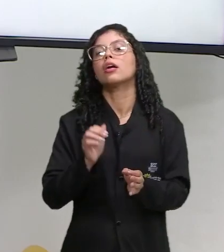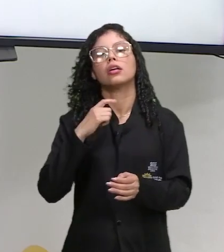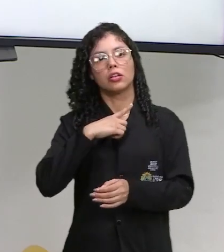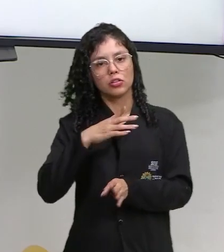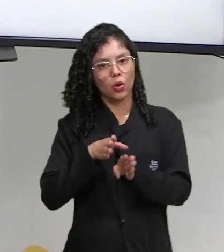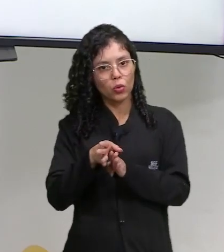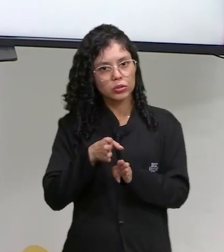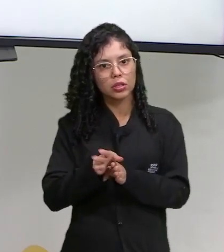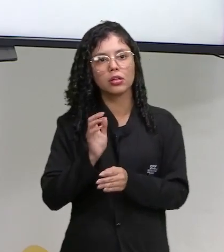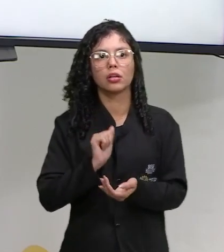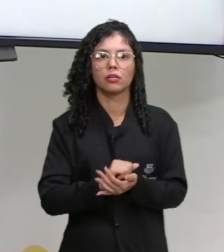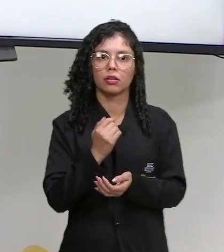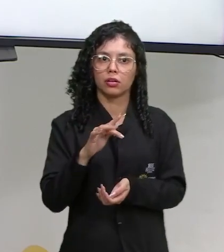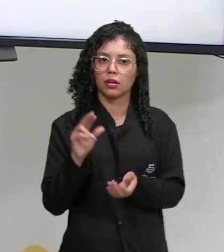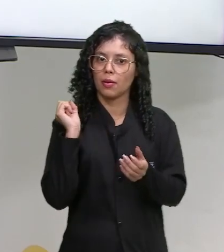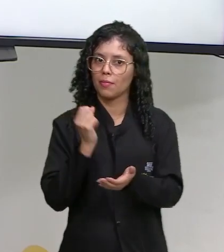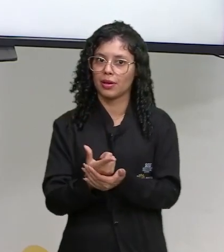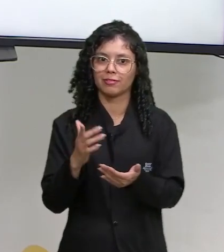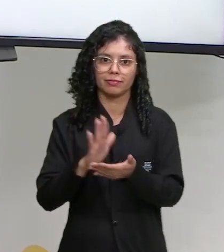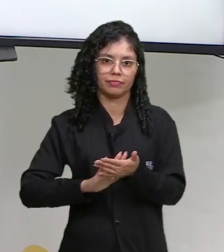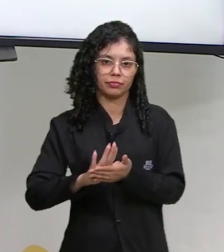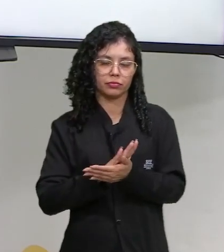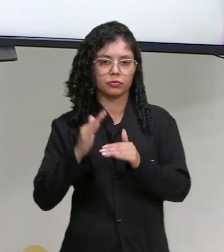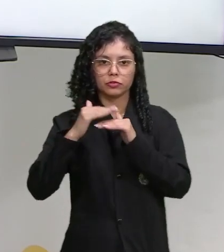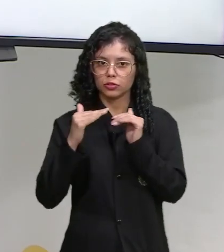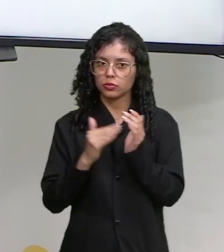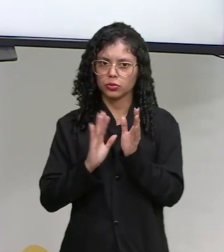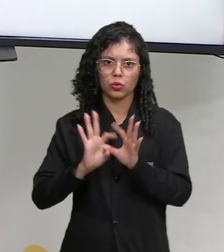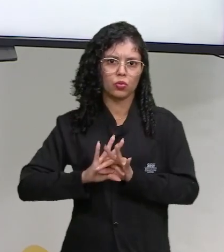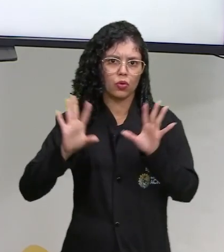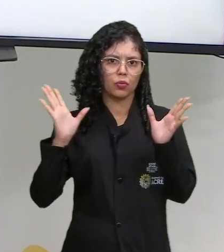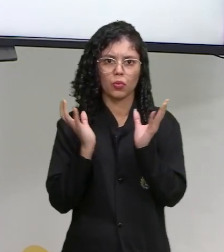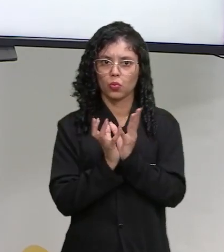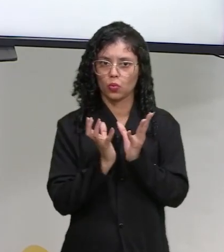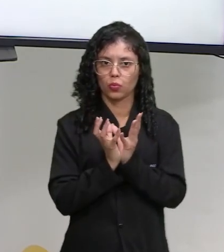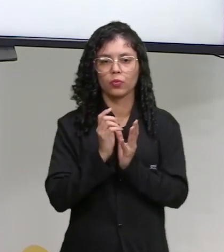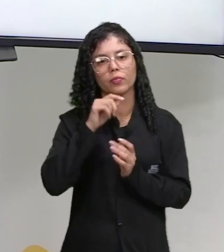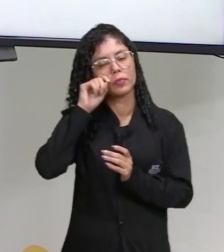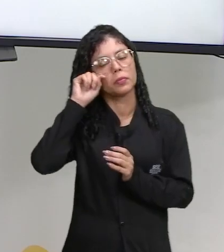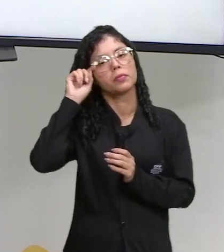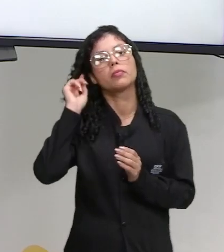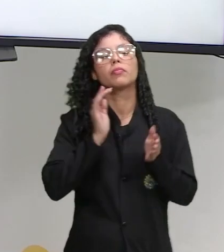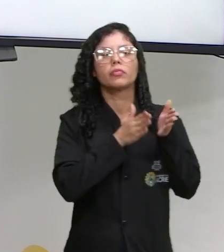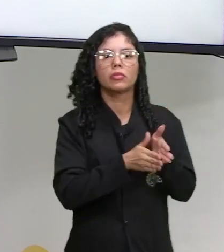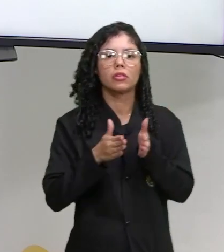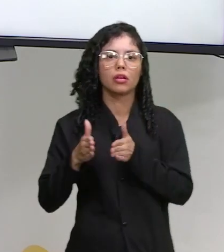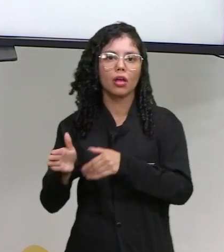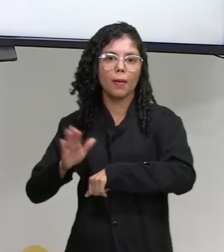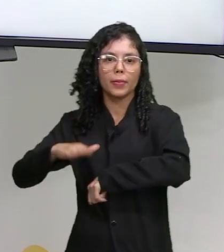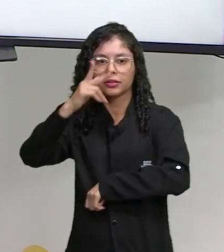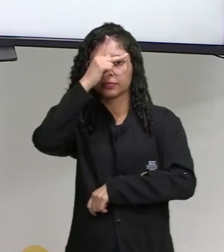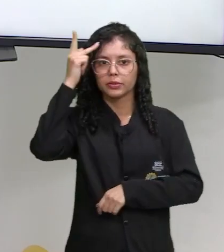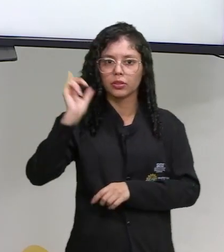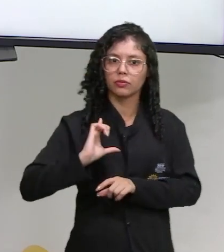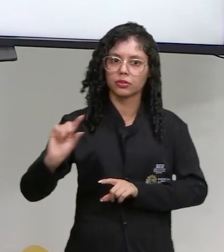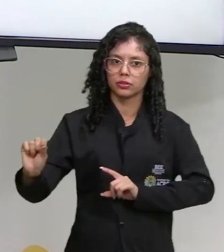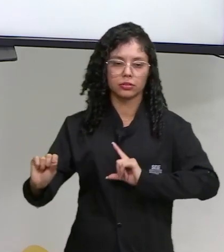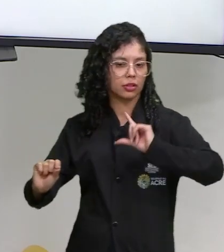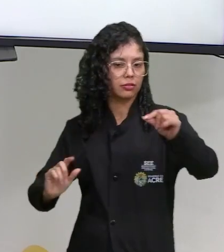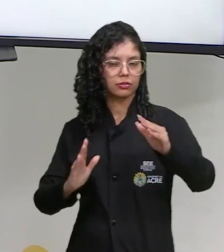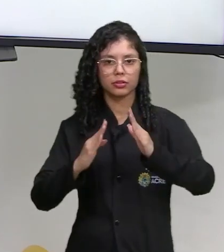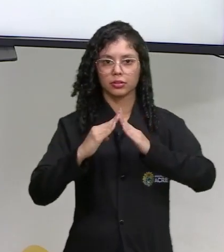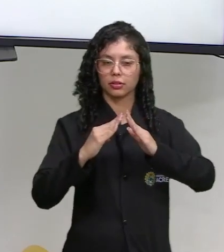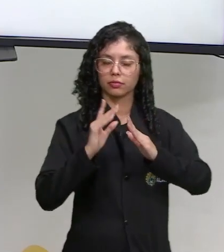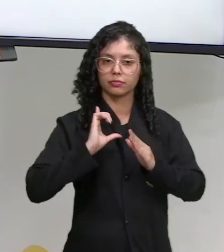criando, e nessa comunidade ninguém pagava impostos, todo mundo vivia de maneira coletiva. Com o passar do tempo, mais e mais pessoas foram saindo das suas